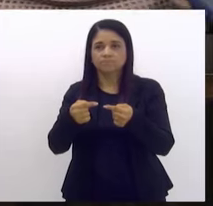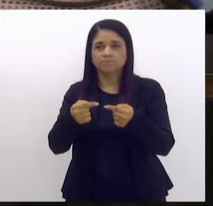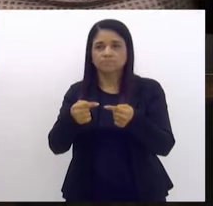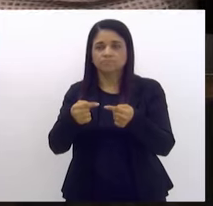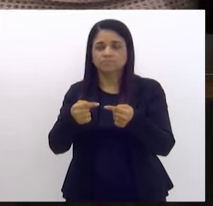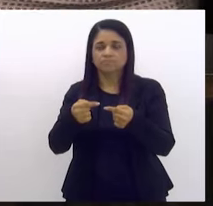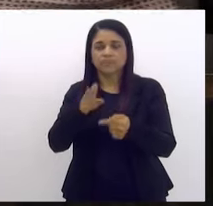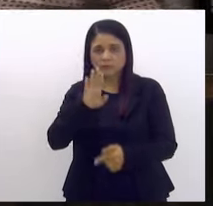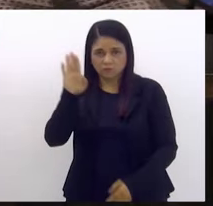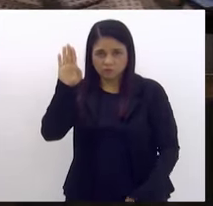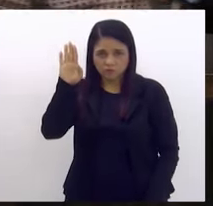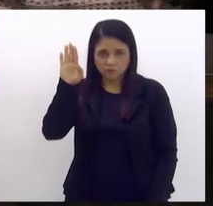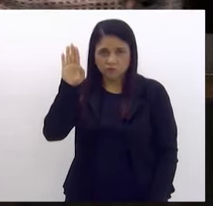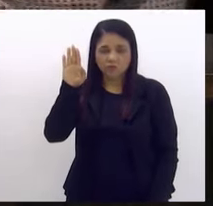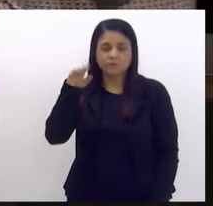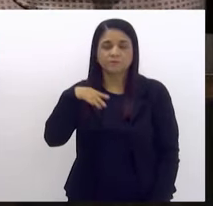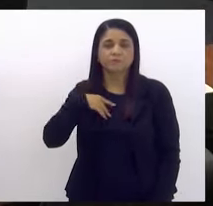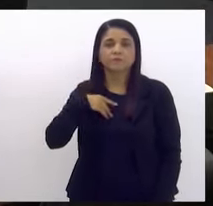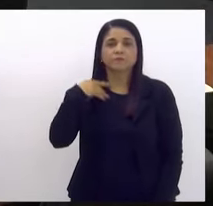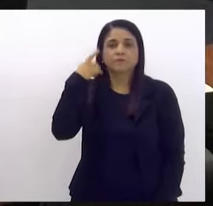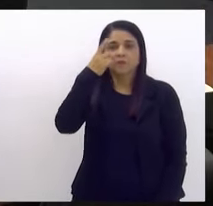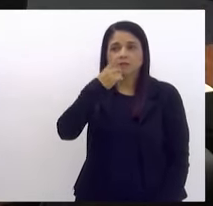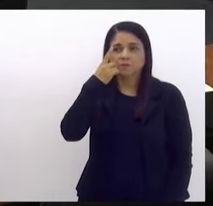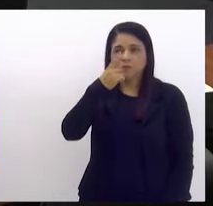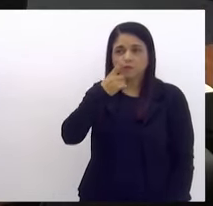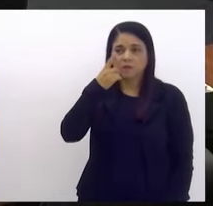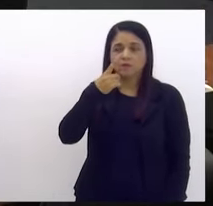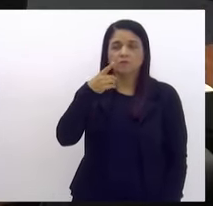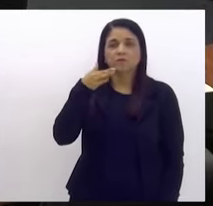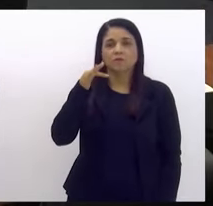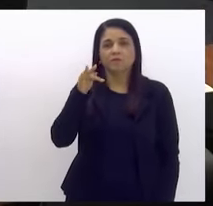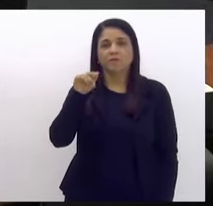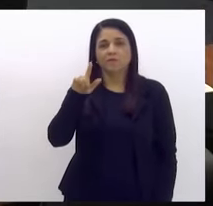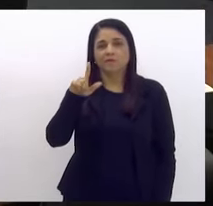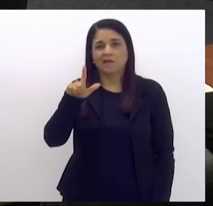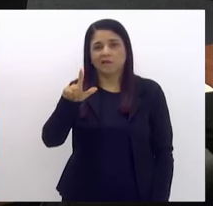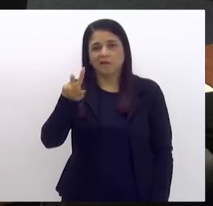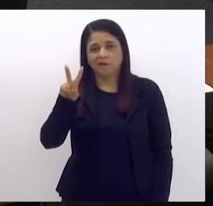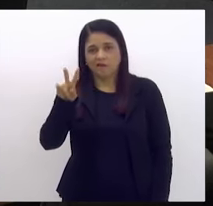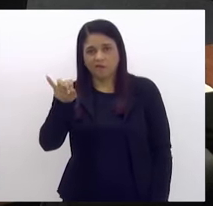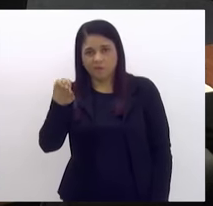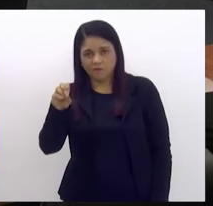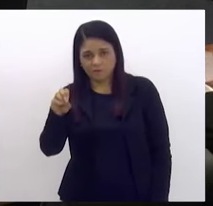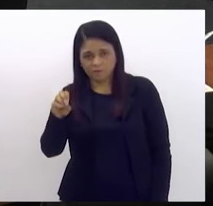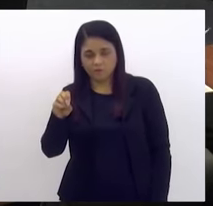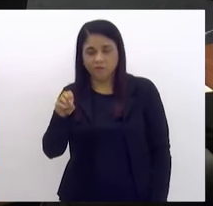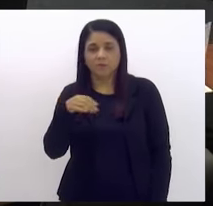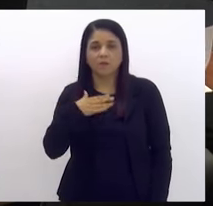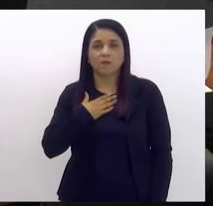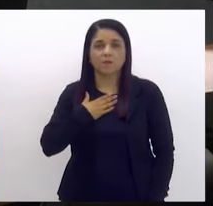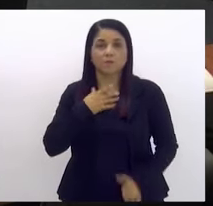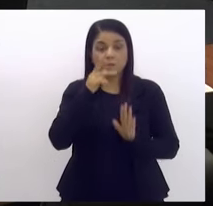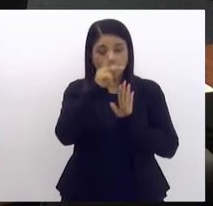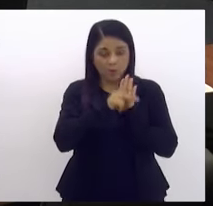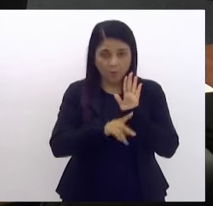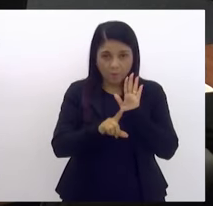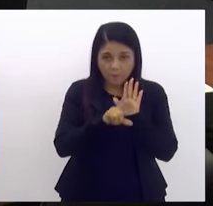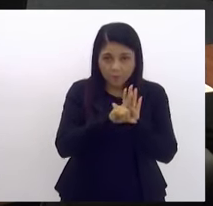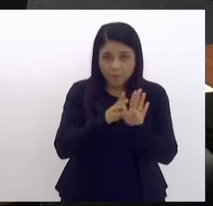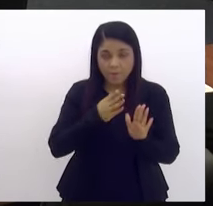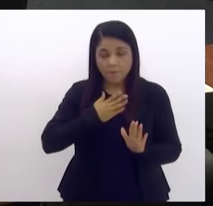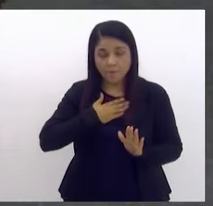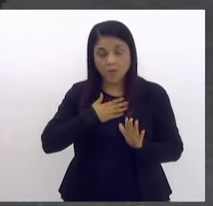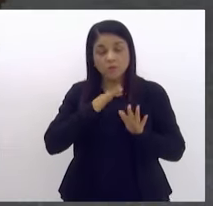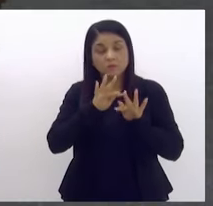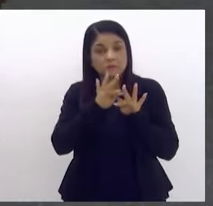Para discutir, presidente. Para discutir, nosso nobre deputado autor, Flávio Serafim. Senhor presidente, esse projeto é de minha autoria. É um projeto